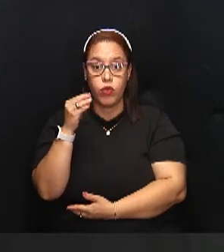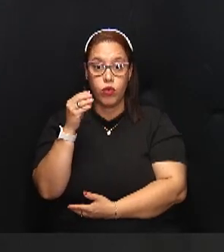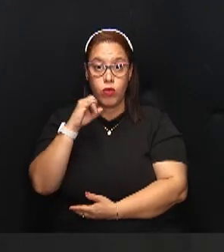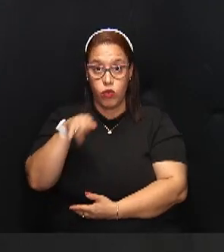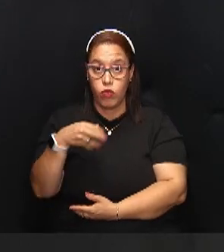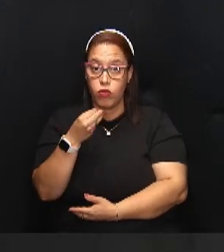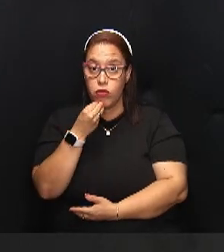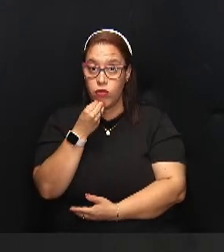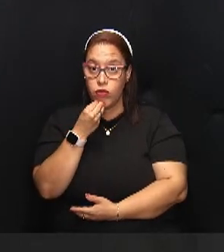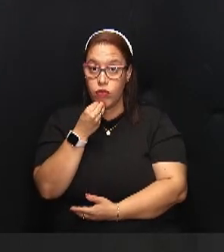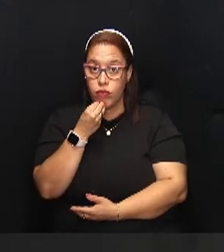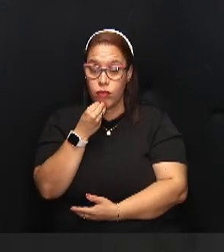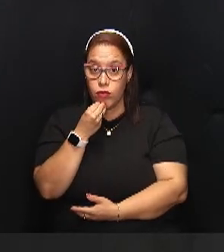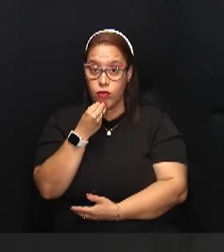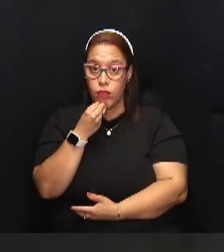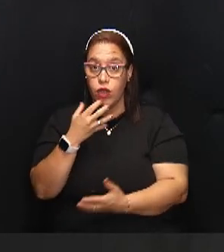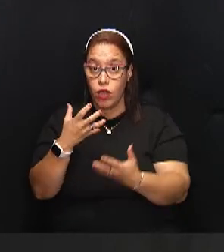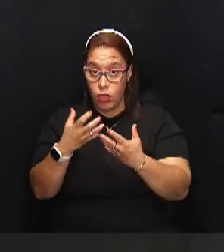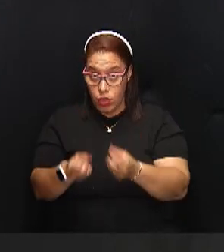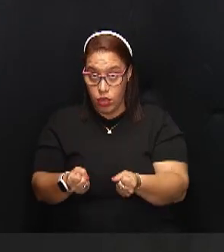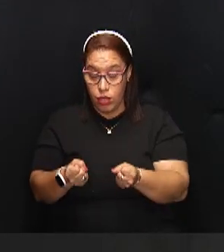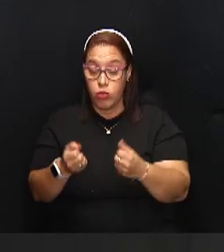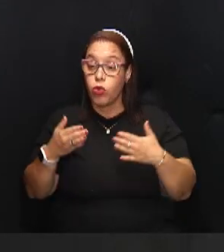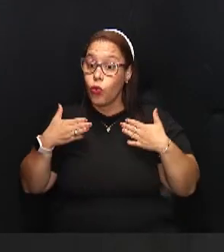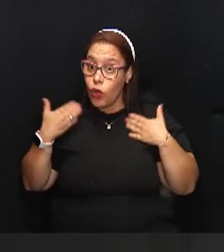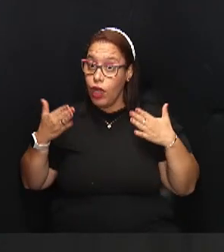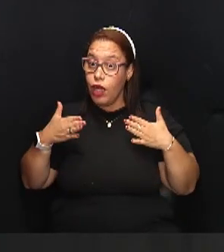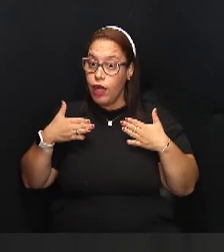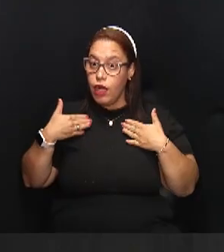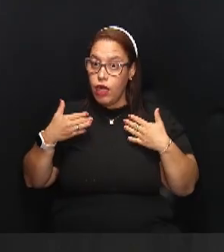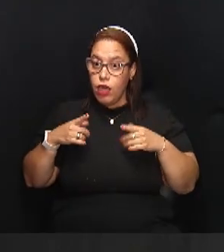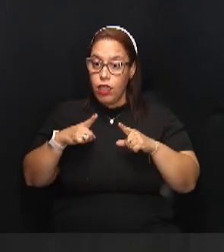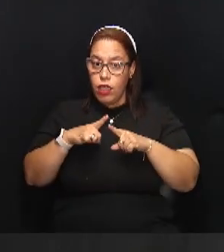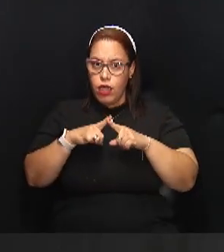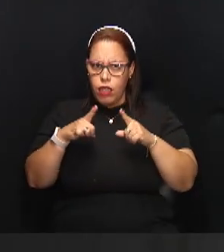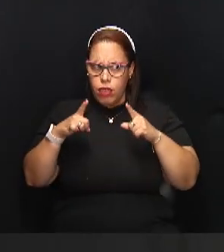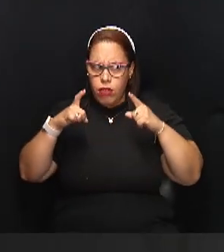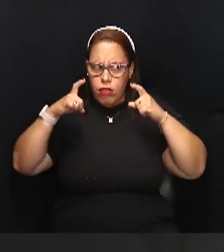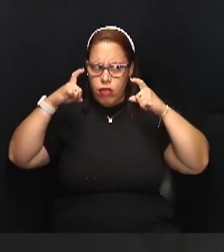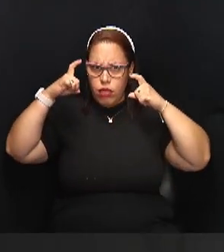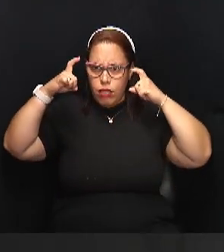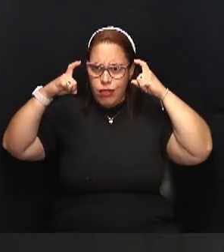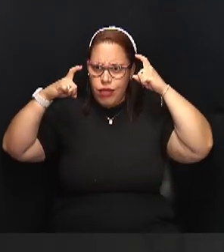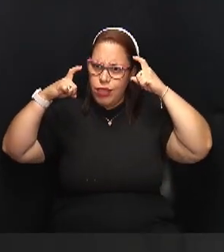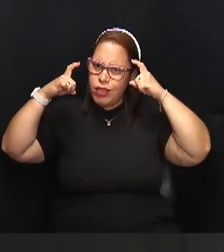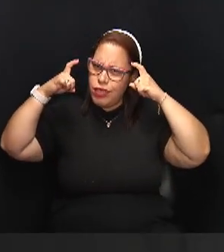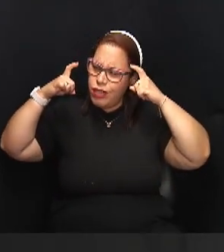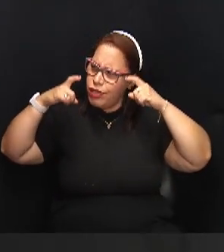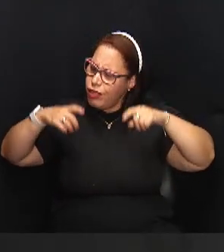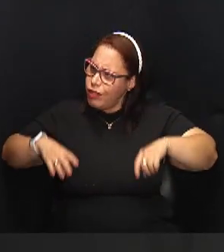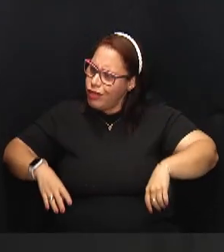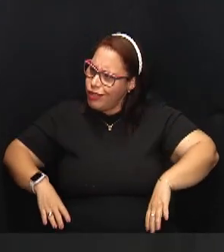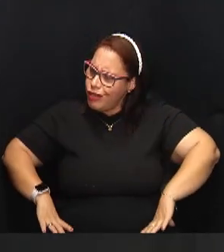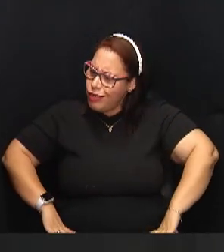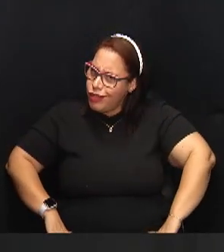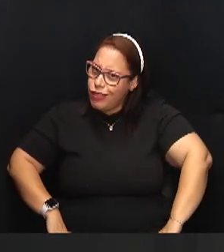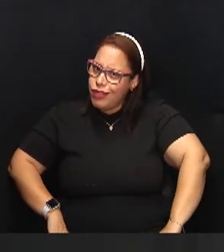eu recebi com muita alegria, mas também com muita preocupação para saber se eu teria,